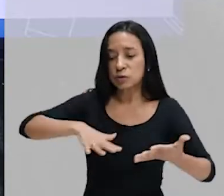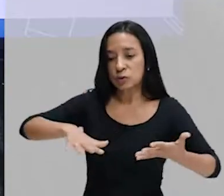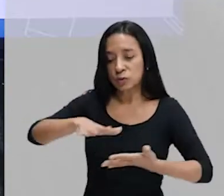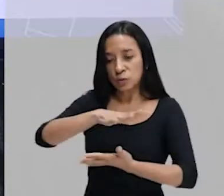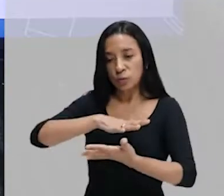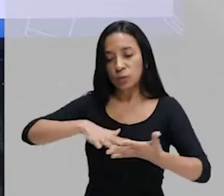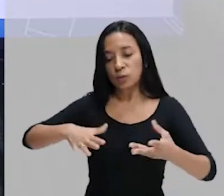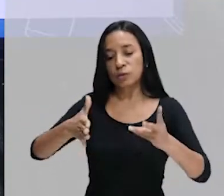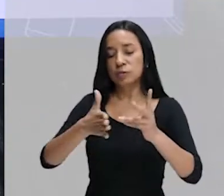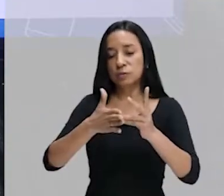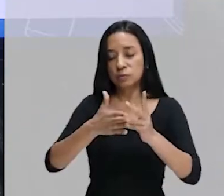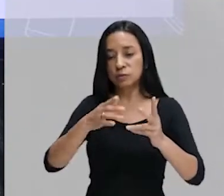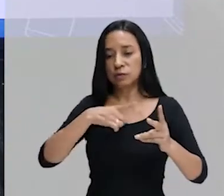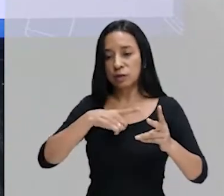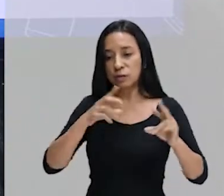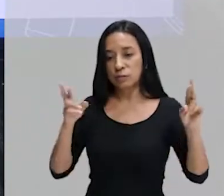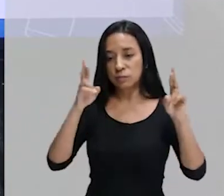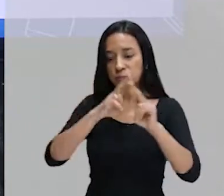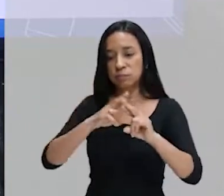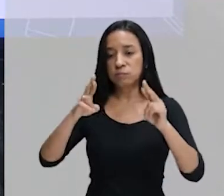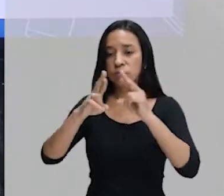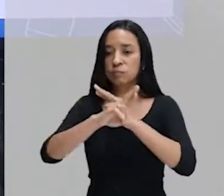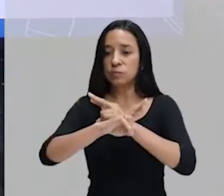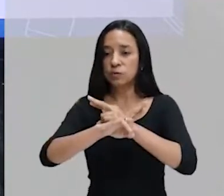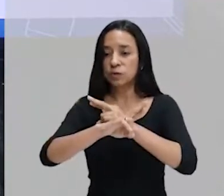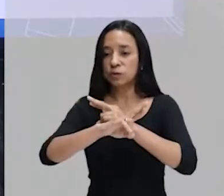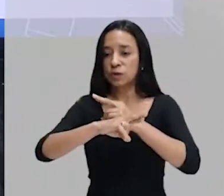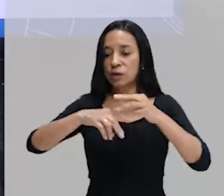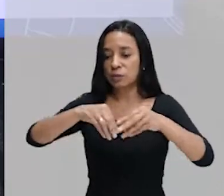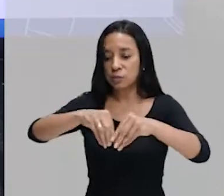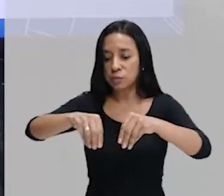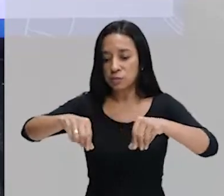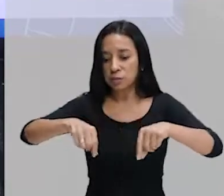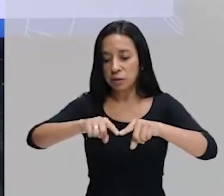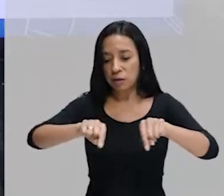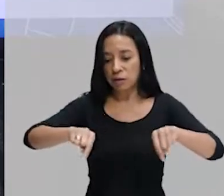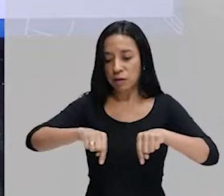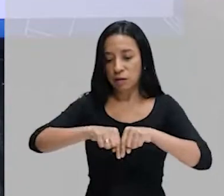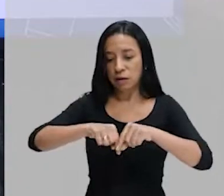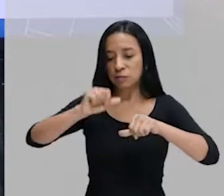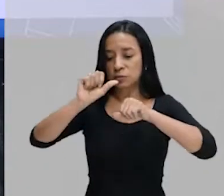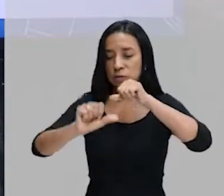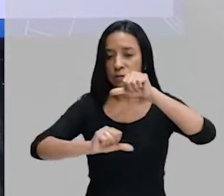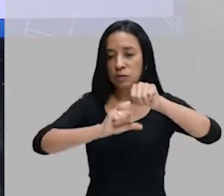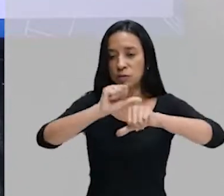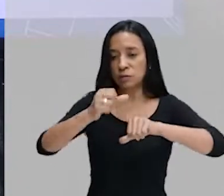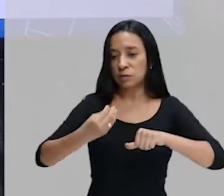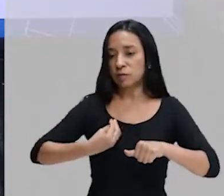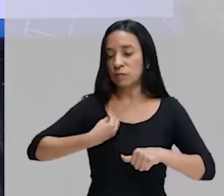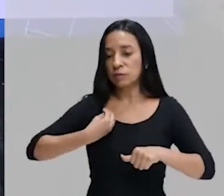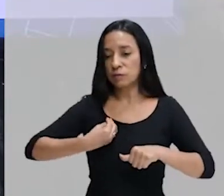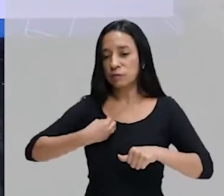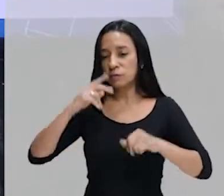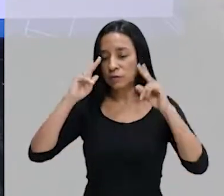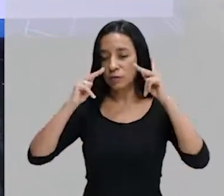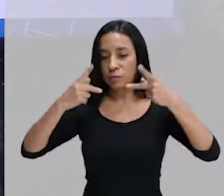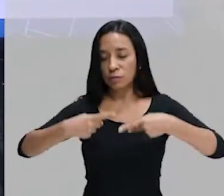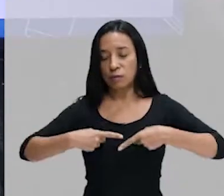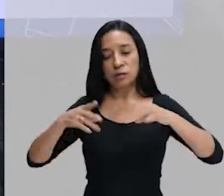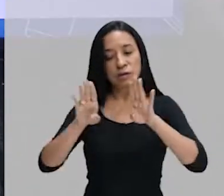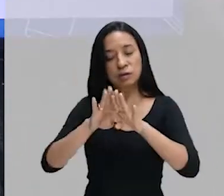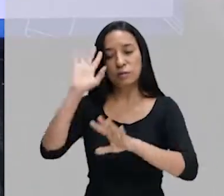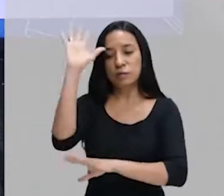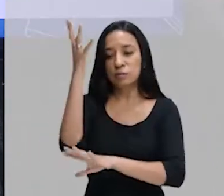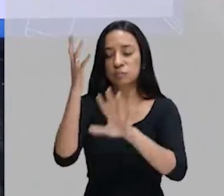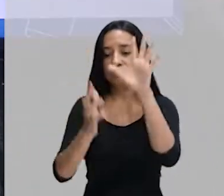indígenas tinham, né, que eram relacionados à terra, aos ciclos da vida humana e da natureza, então eles